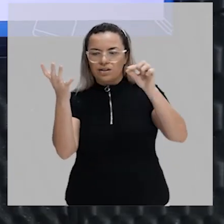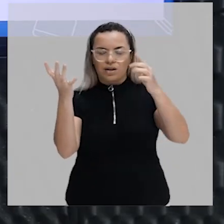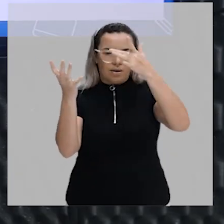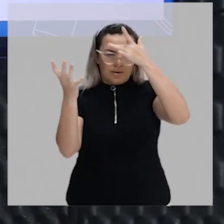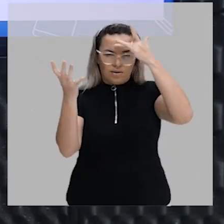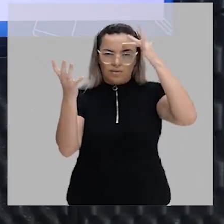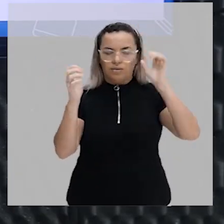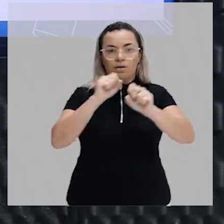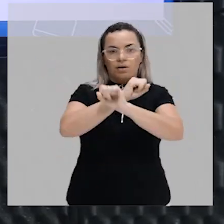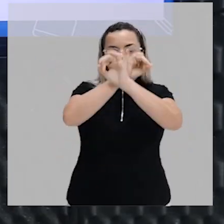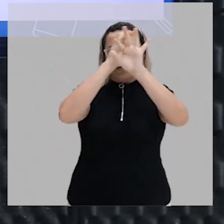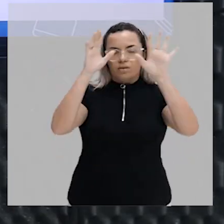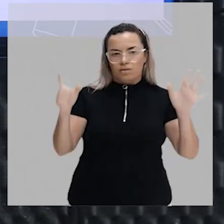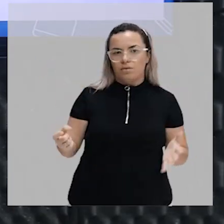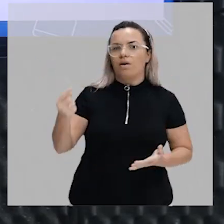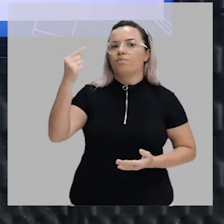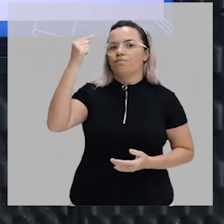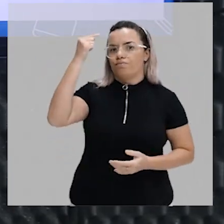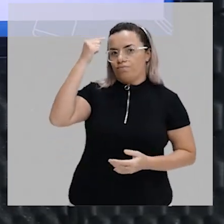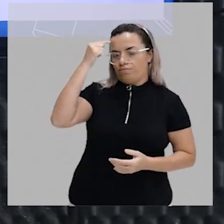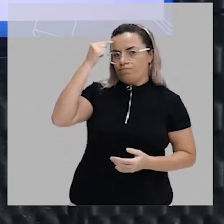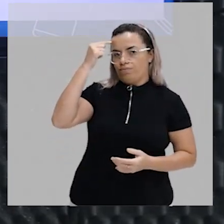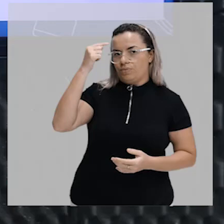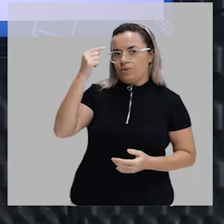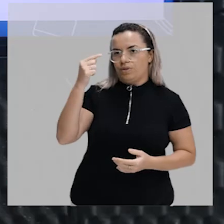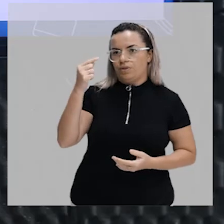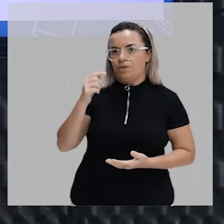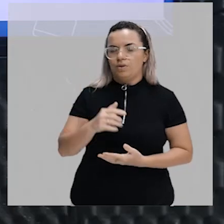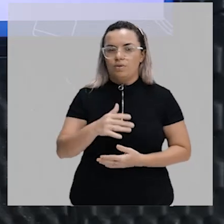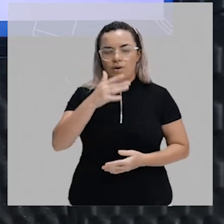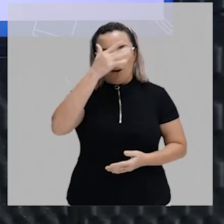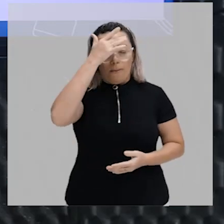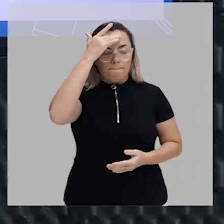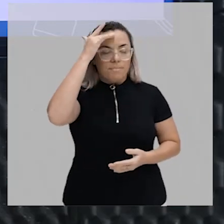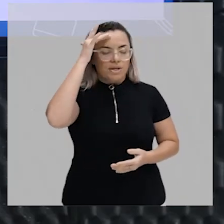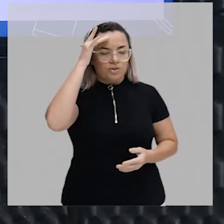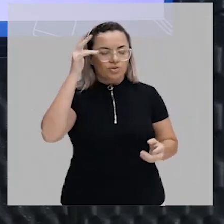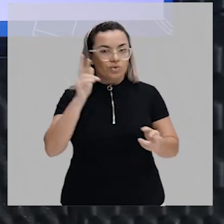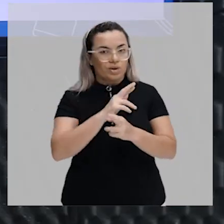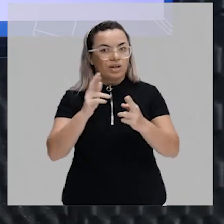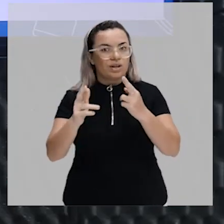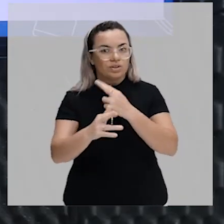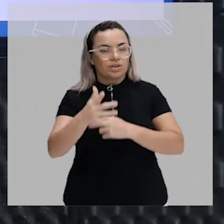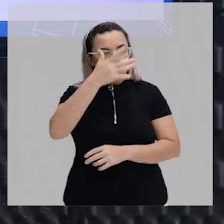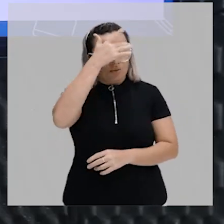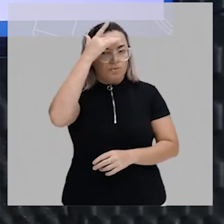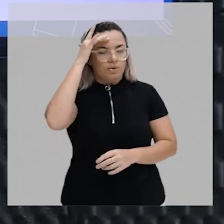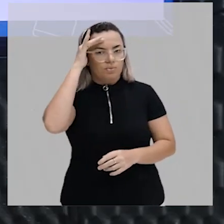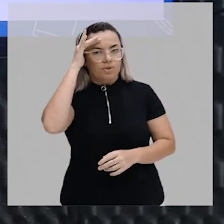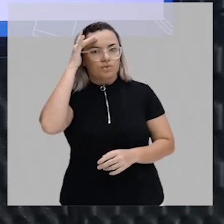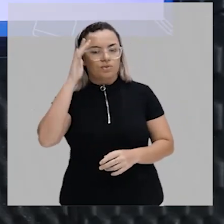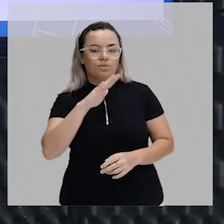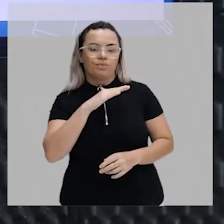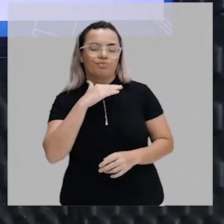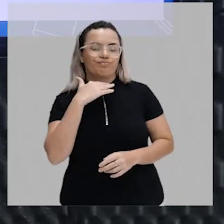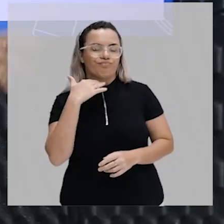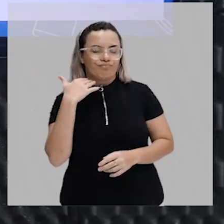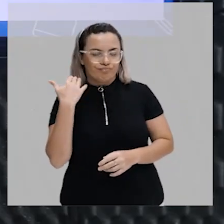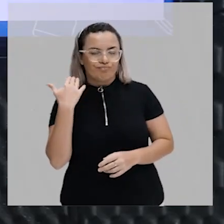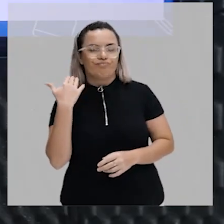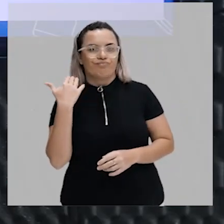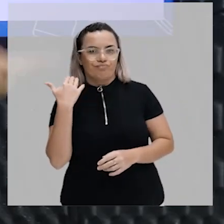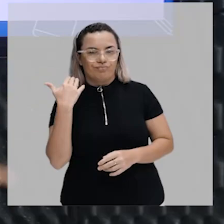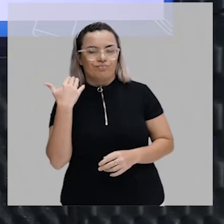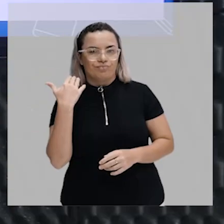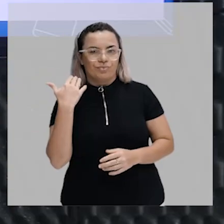a ideia de que alguém morreu, de alguém não está mais